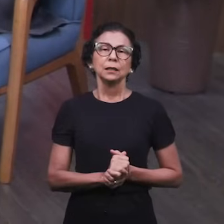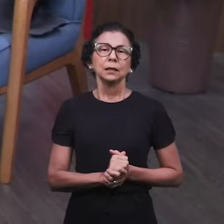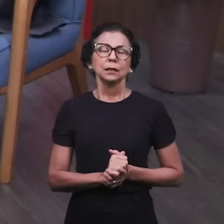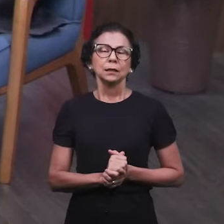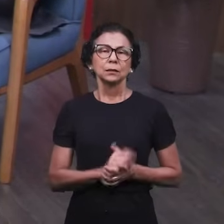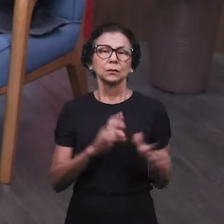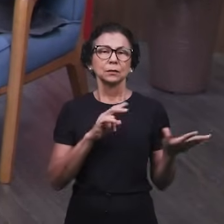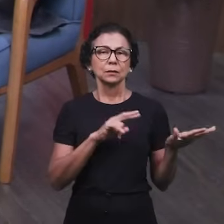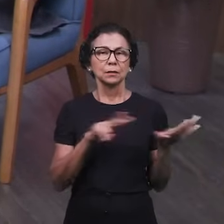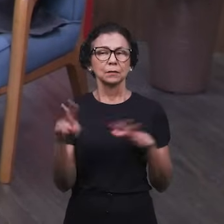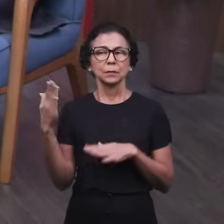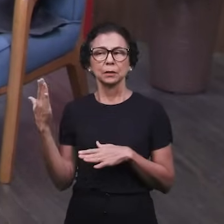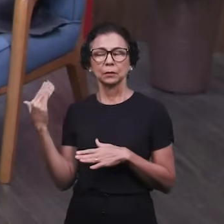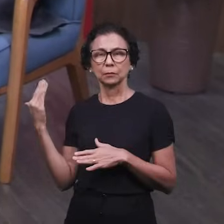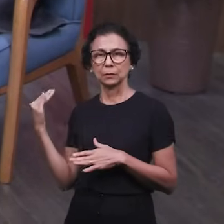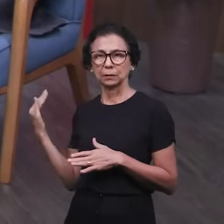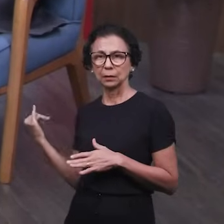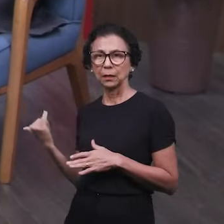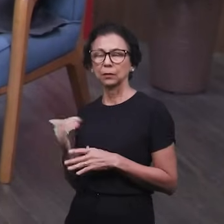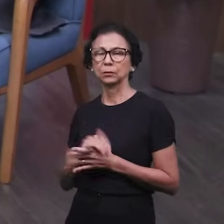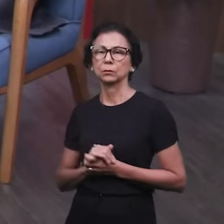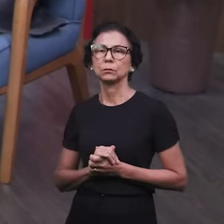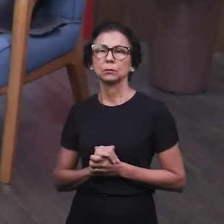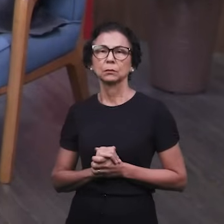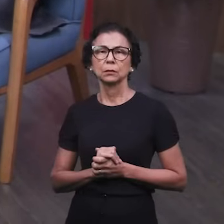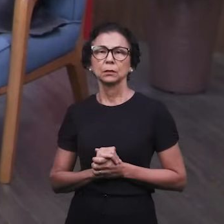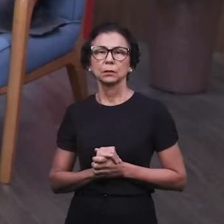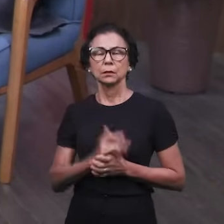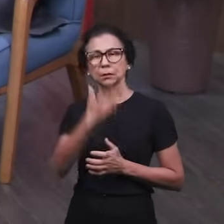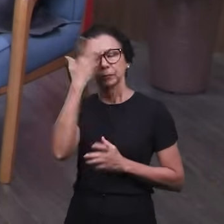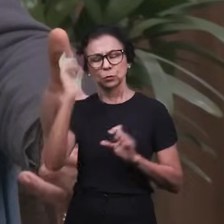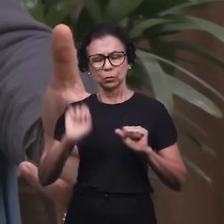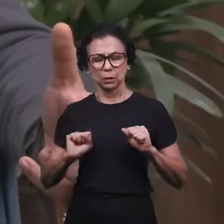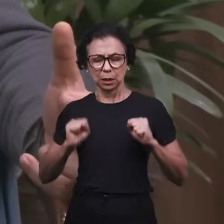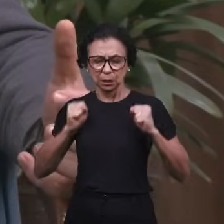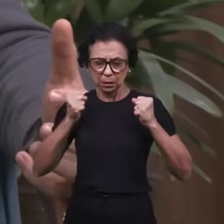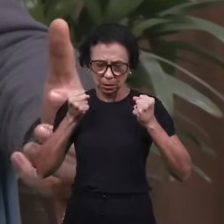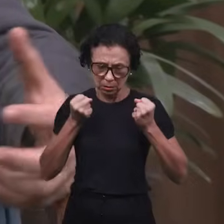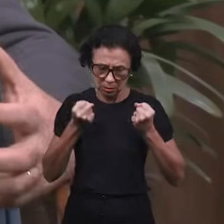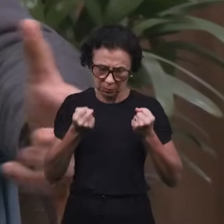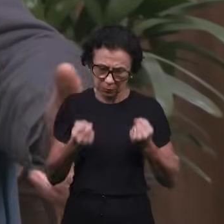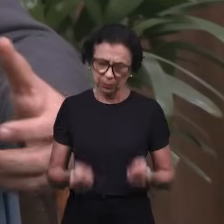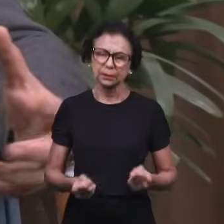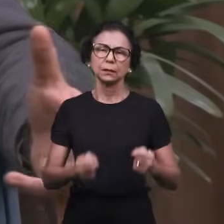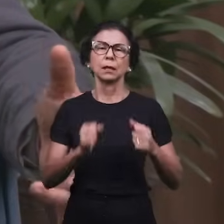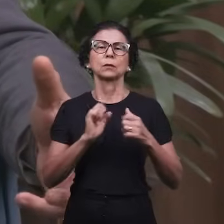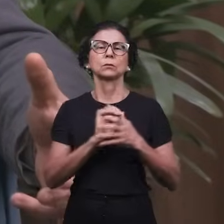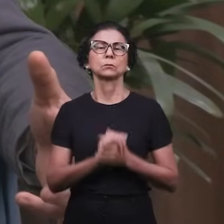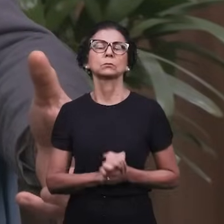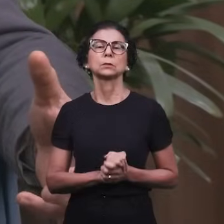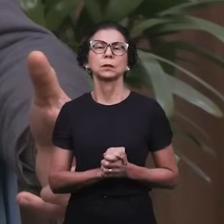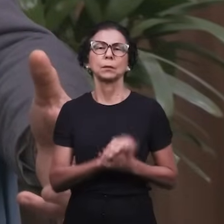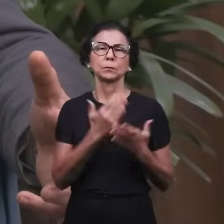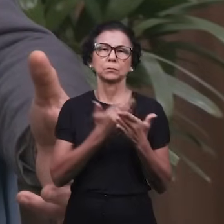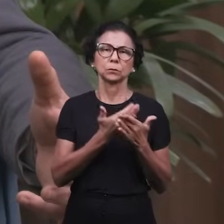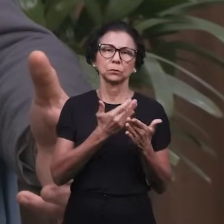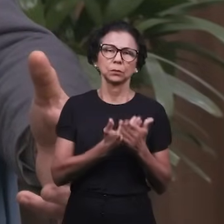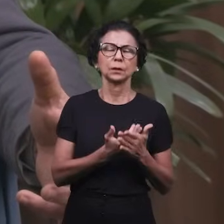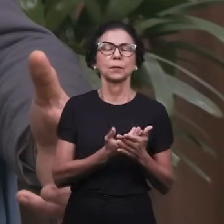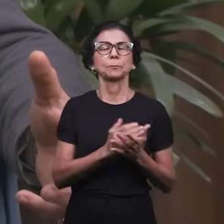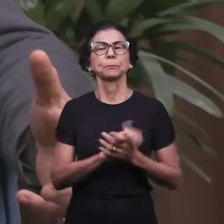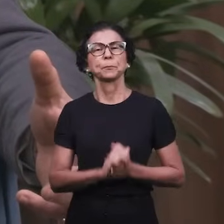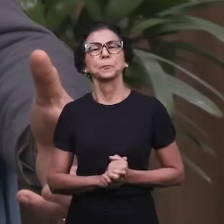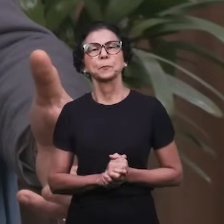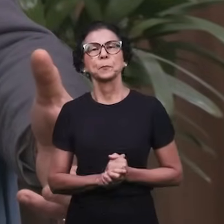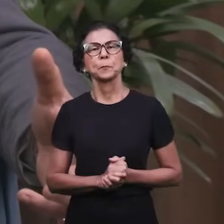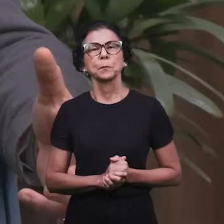na semana anterior dessas perguntas para responder para a última Escola Bíblica Dominical. E nós vamos aqui comentar cada uma delas nesse tempo